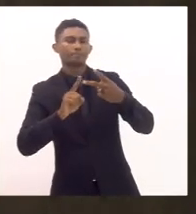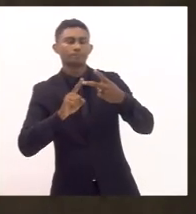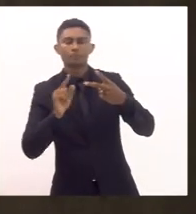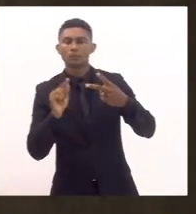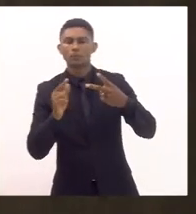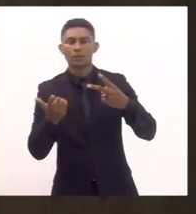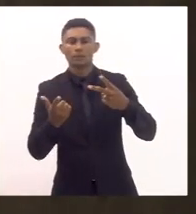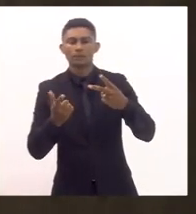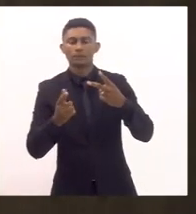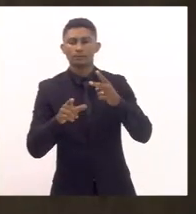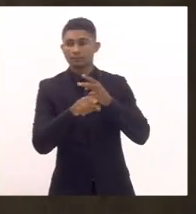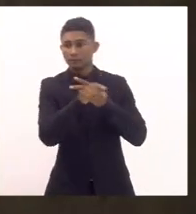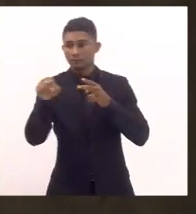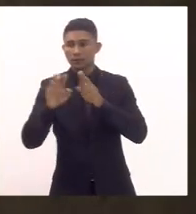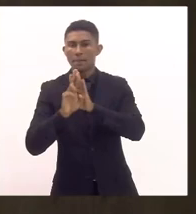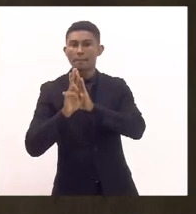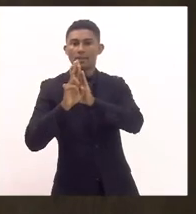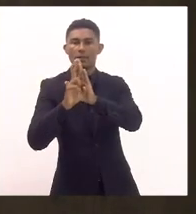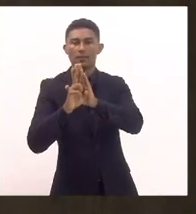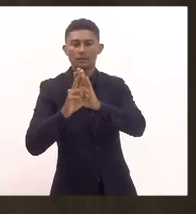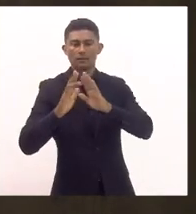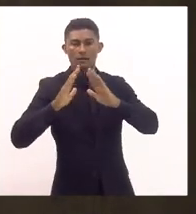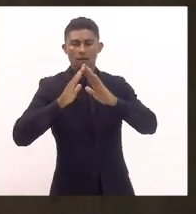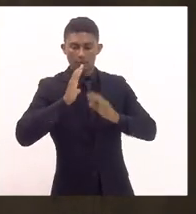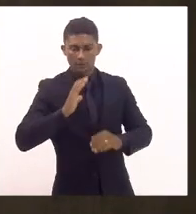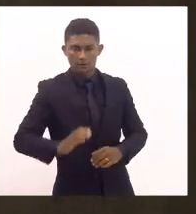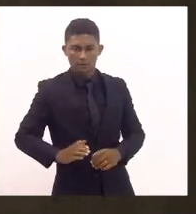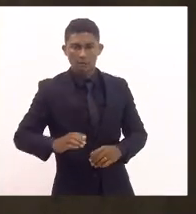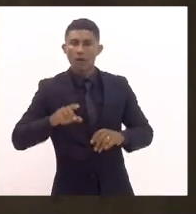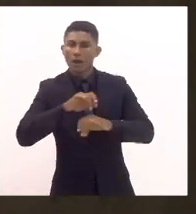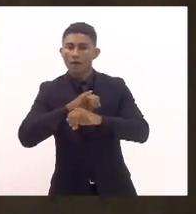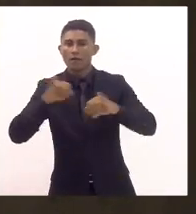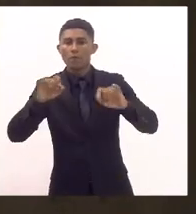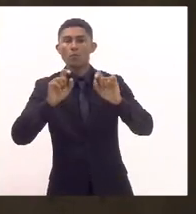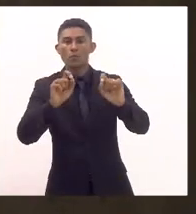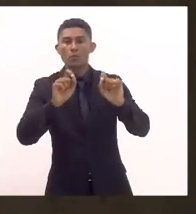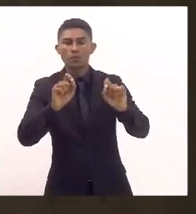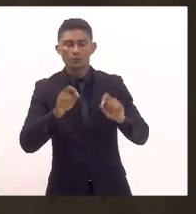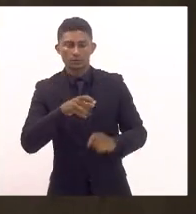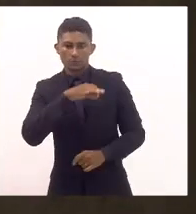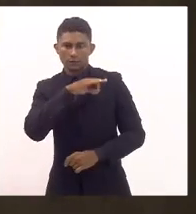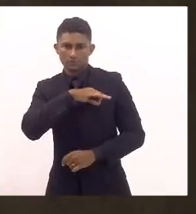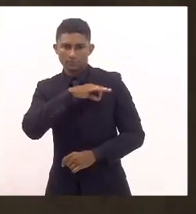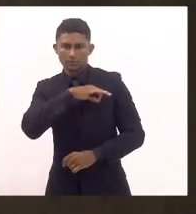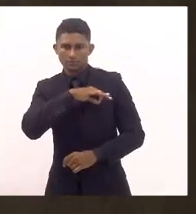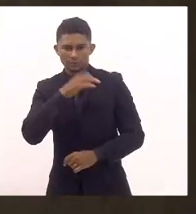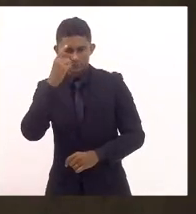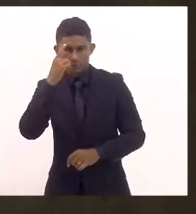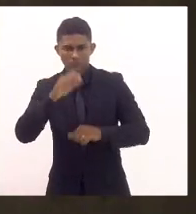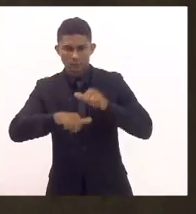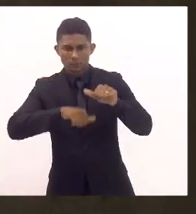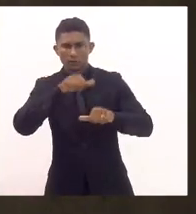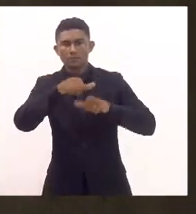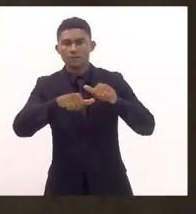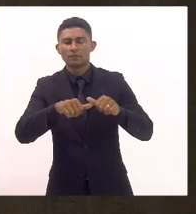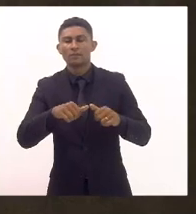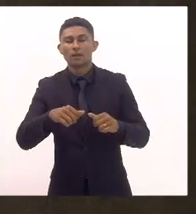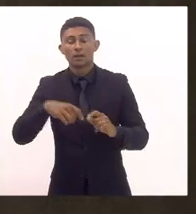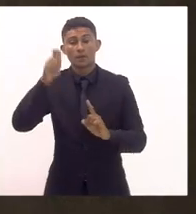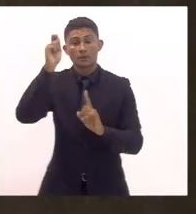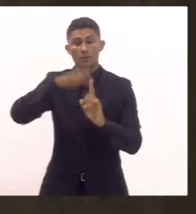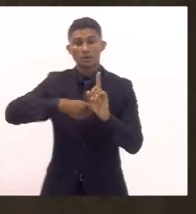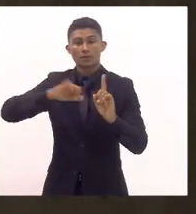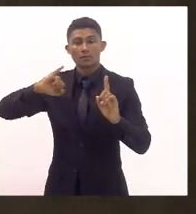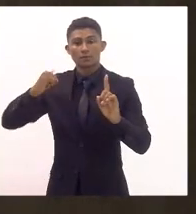representantes da casa civil também informaram que a recomposição salarial é aprovada em